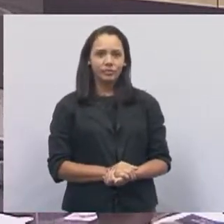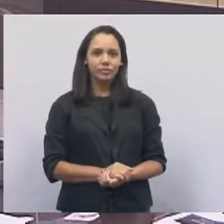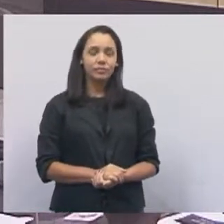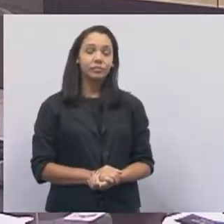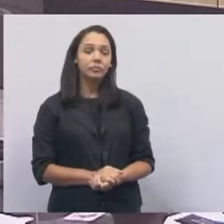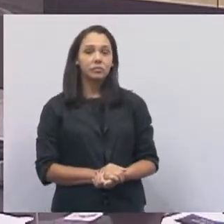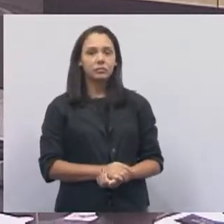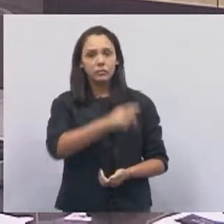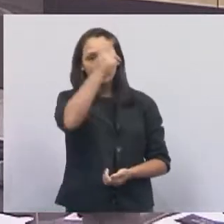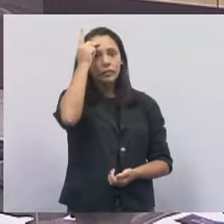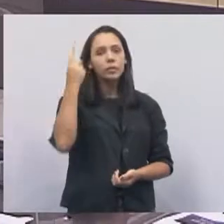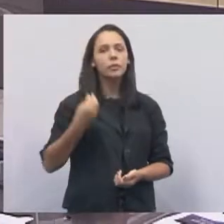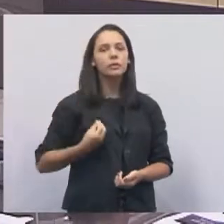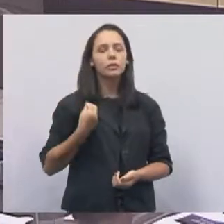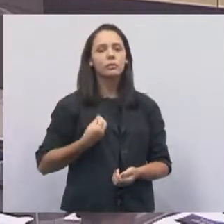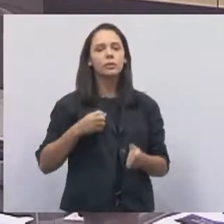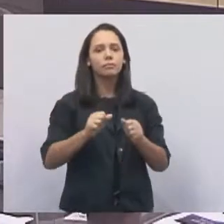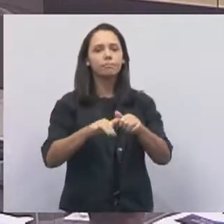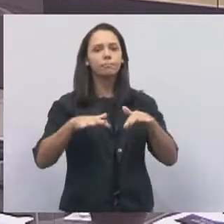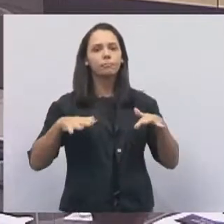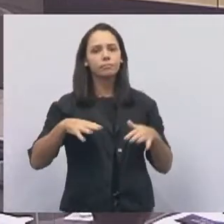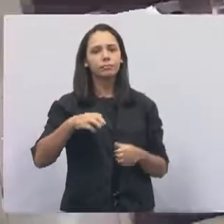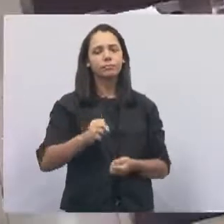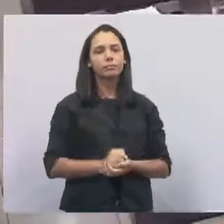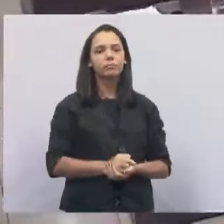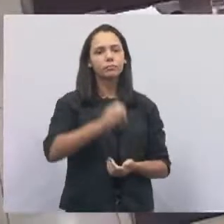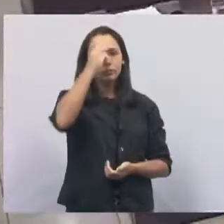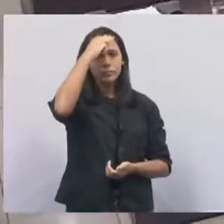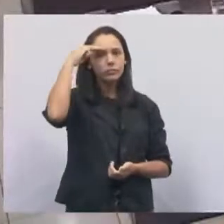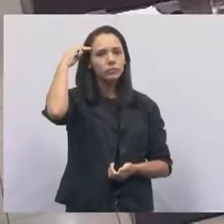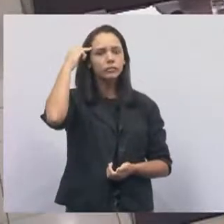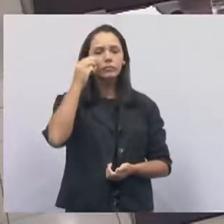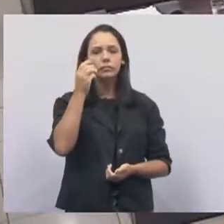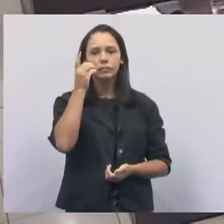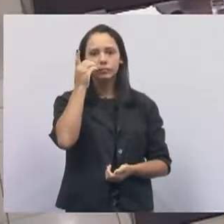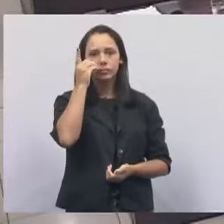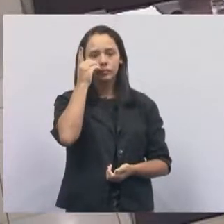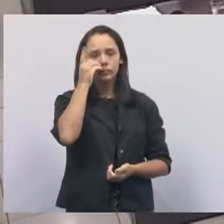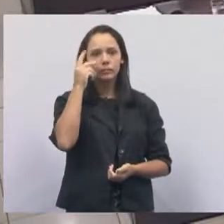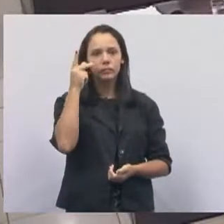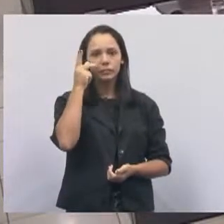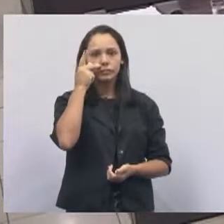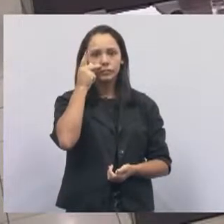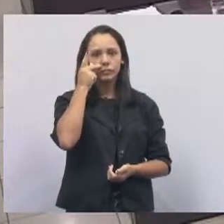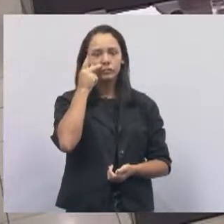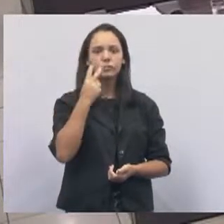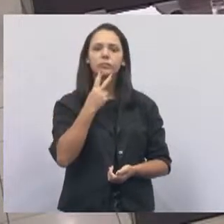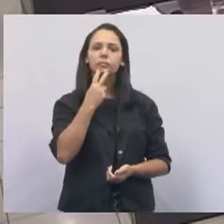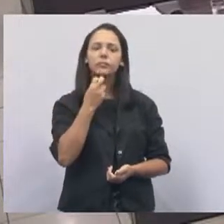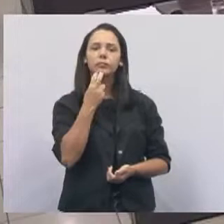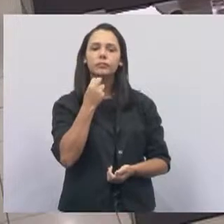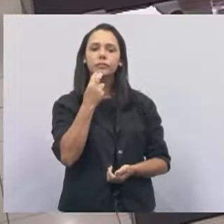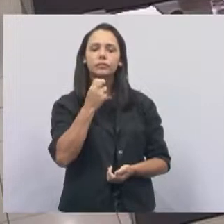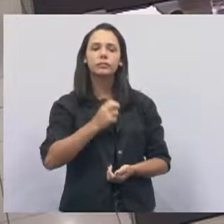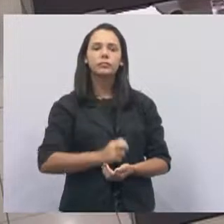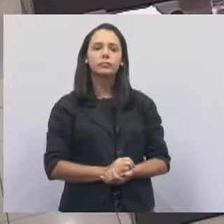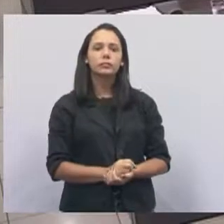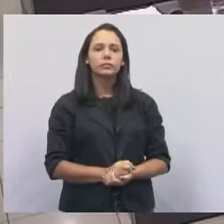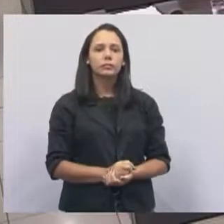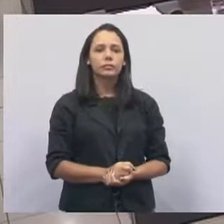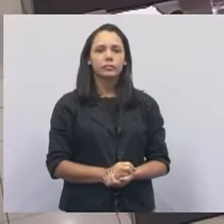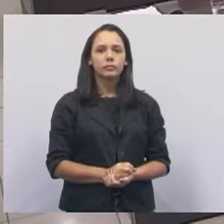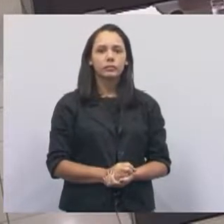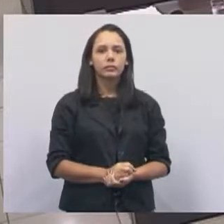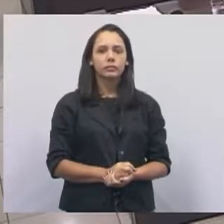estão presente empresário Maria Amélia Dodge Paulino Esporte nome do parque Meia Lua